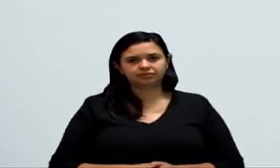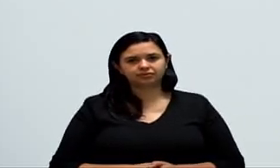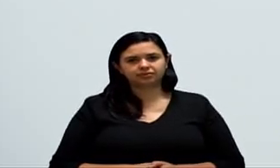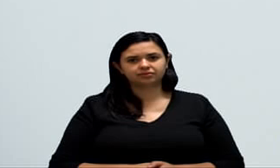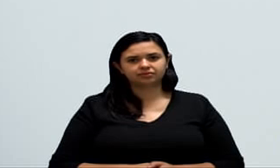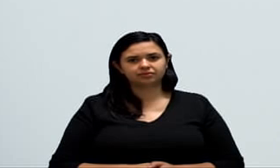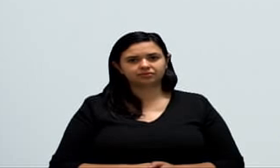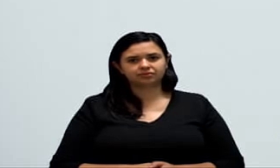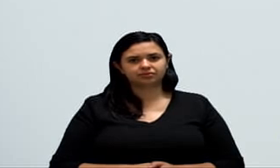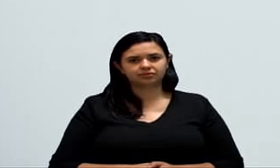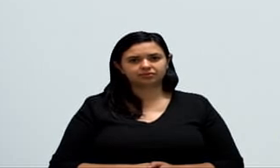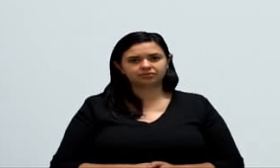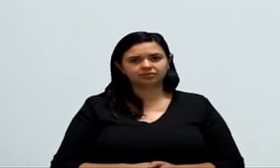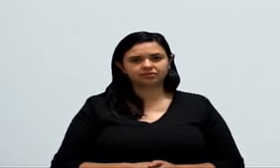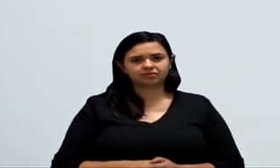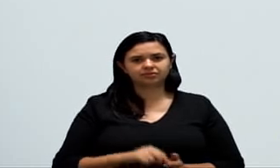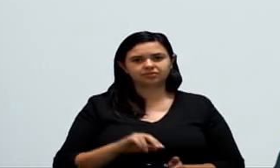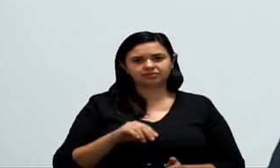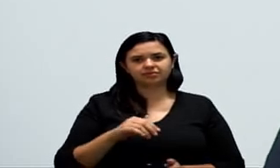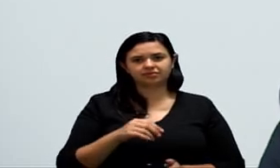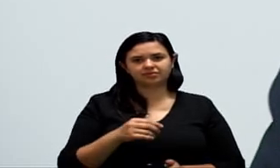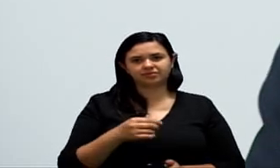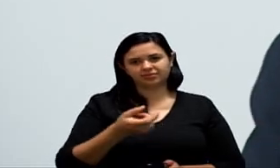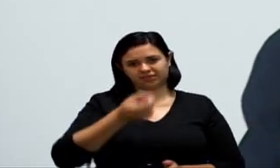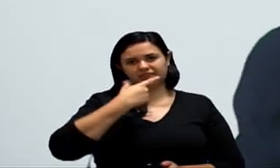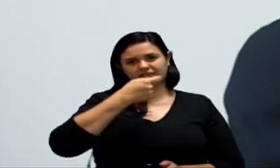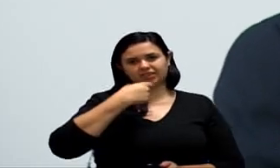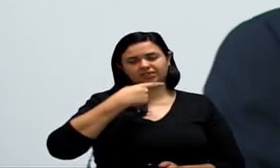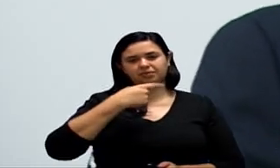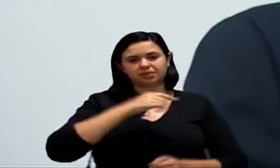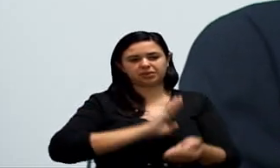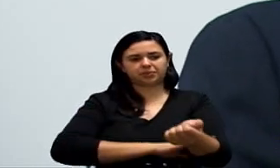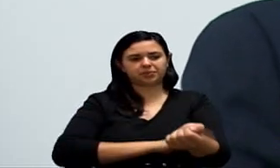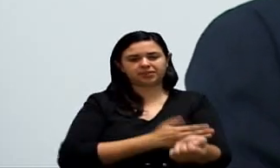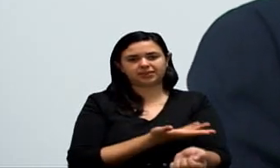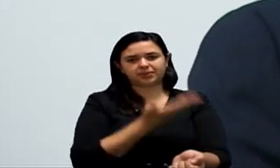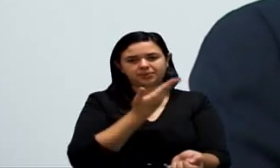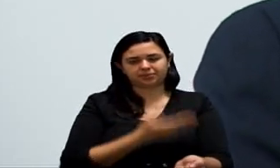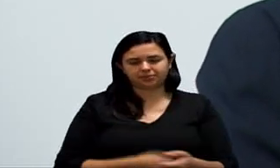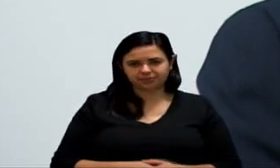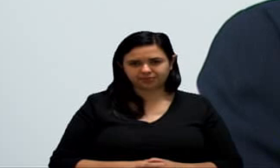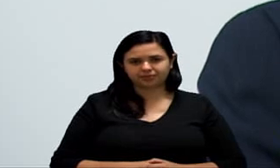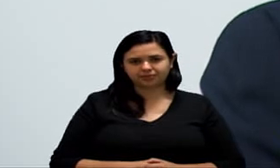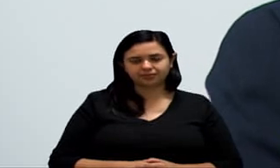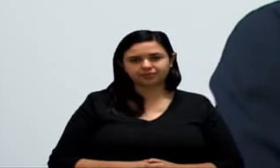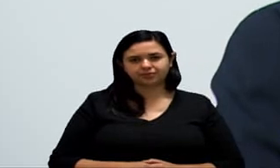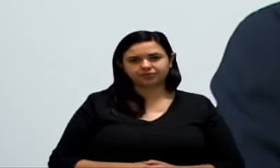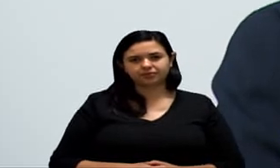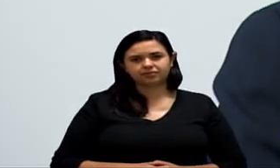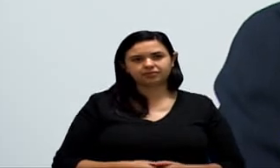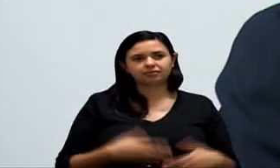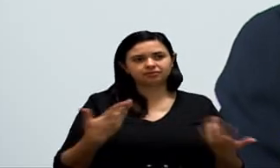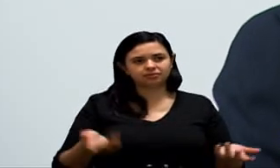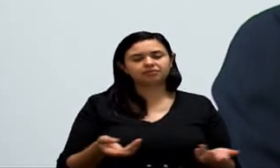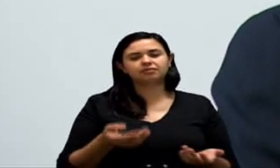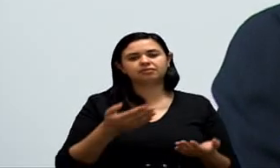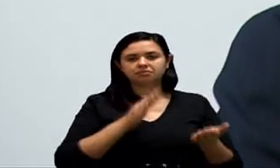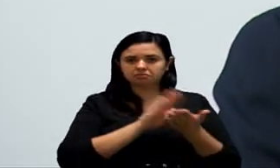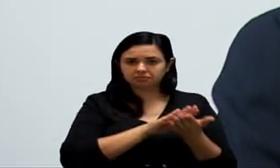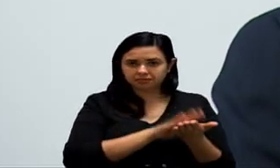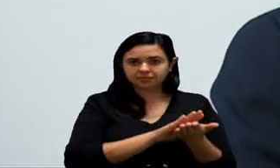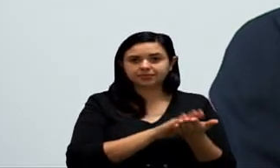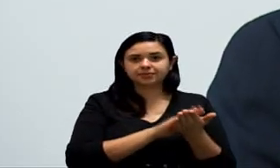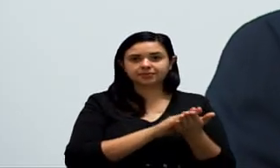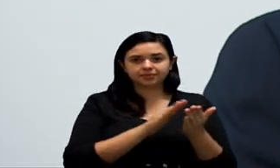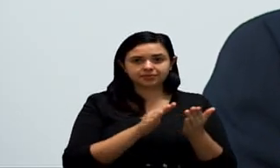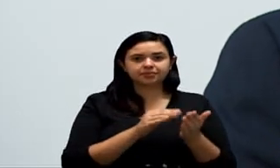Viu? Não é. É remédio de pressão. Eu tomo de remédio de pressão. Pressão alta. Então é isso, Luiz Santos. Se você fizer, parabéns com o requerimento. Parabéns